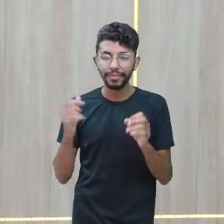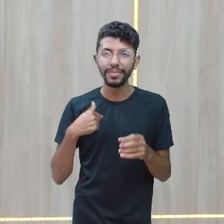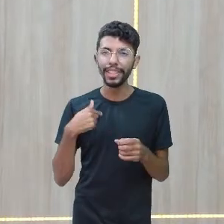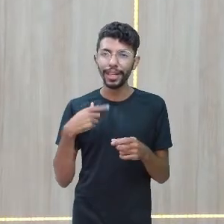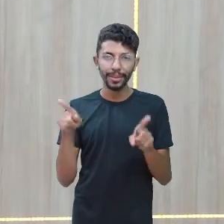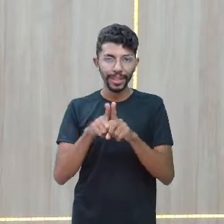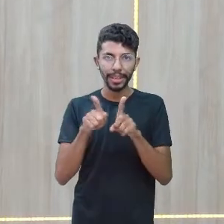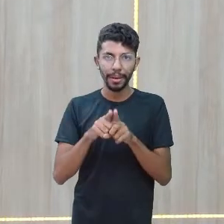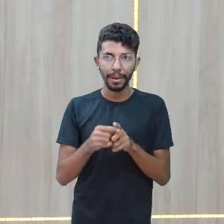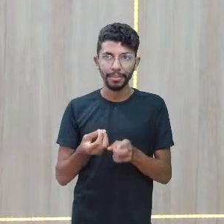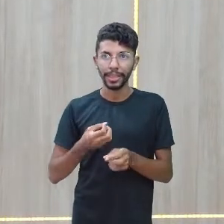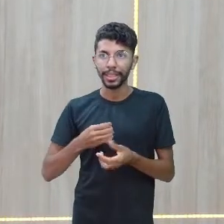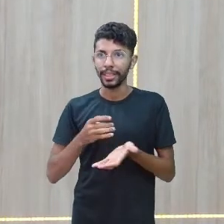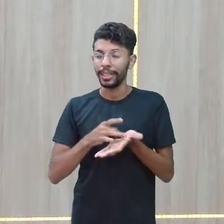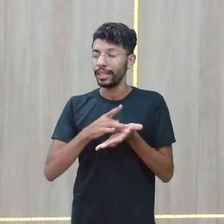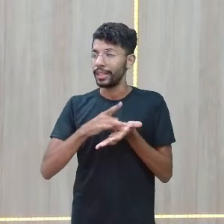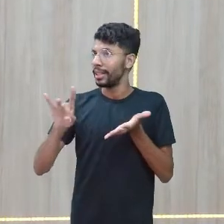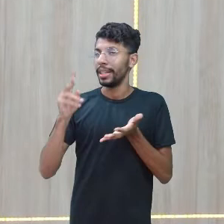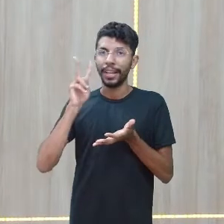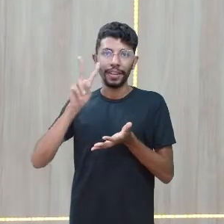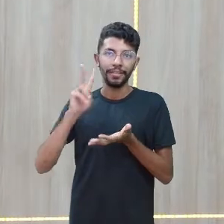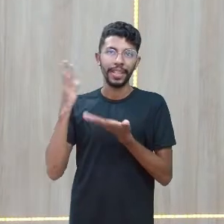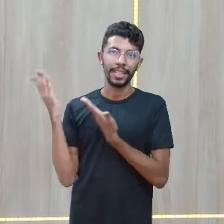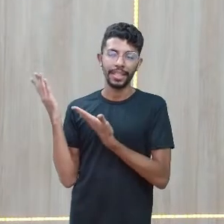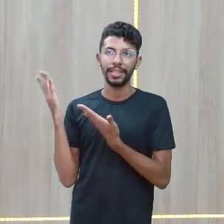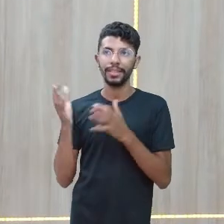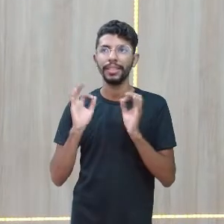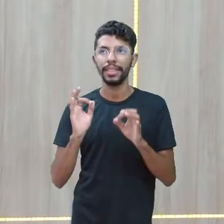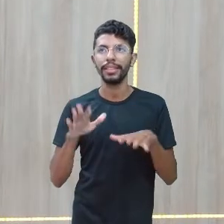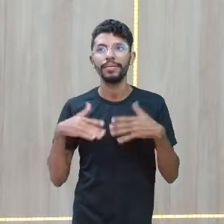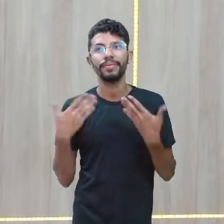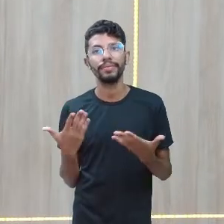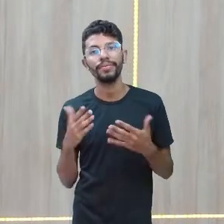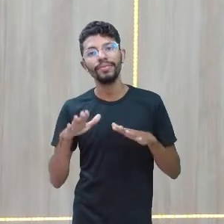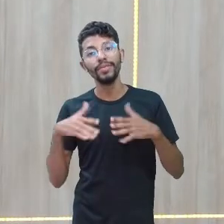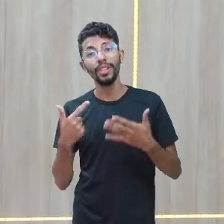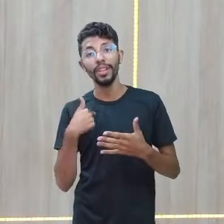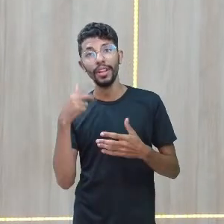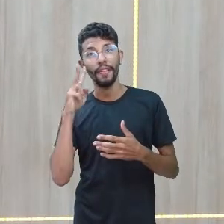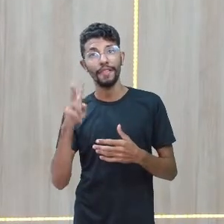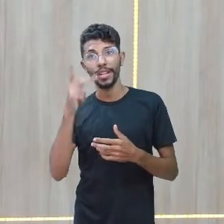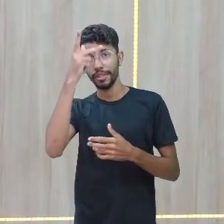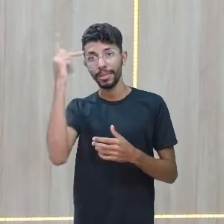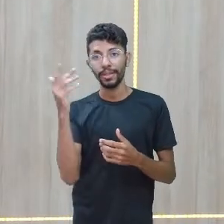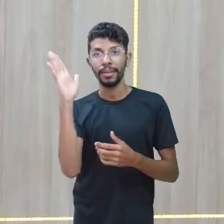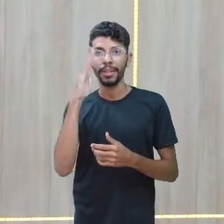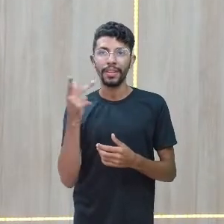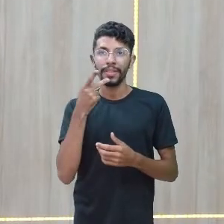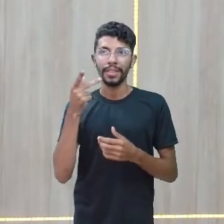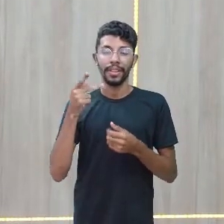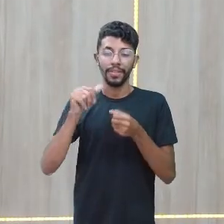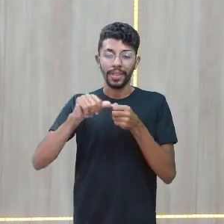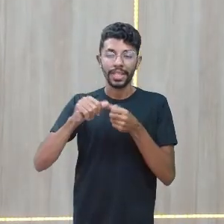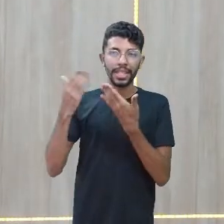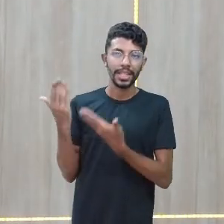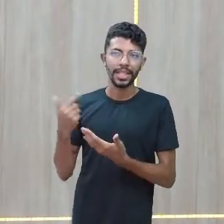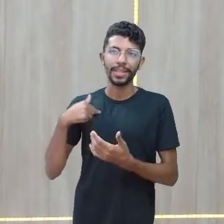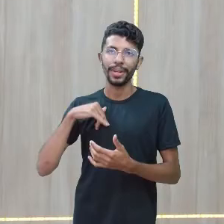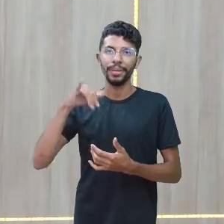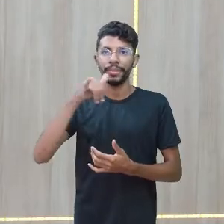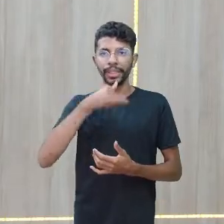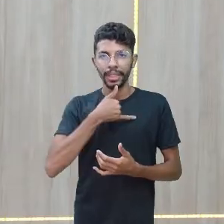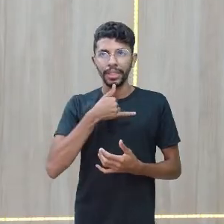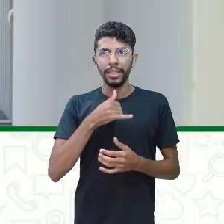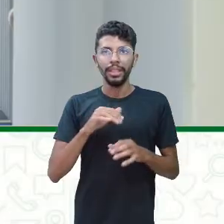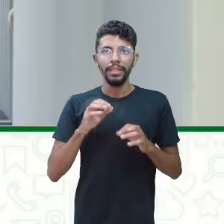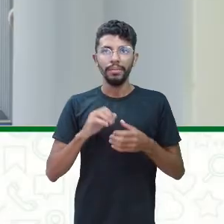isso aí, eu espero que isso não aconteça. Quando eu vejo brasileiros fazendo isso, eu fico triste. Paciência. Vamos lá. Outro rótulo